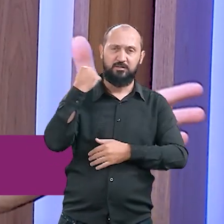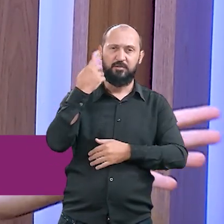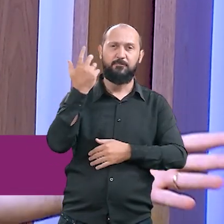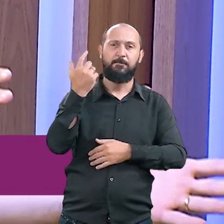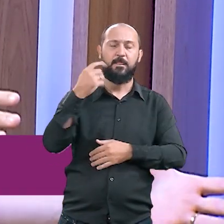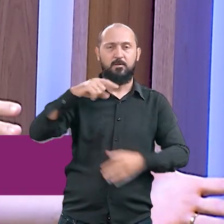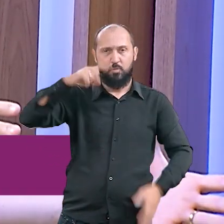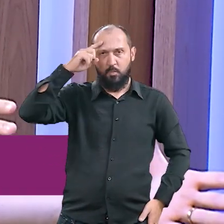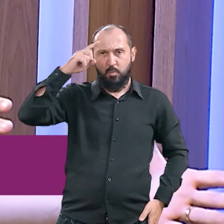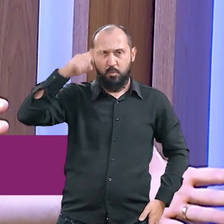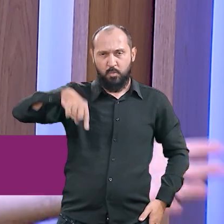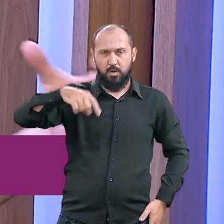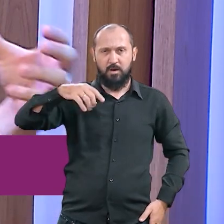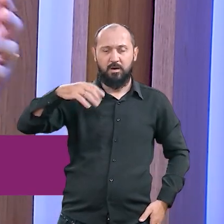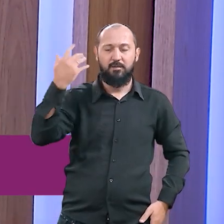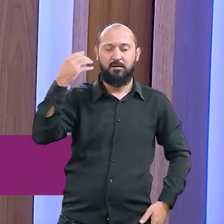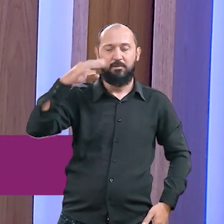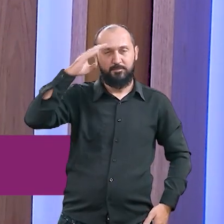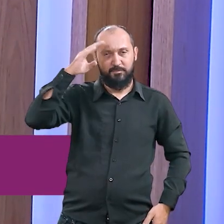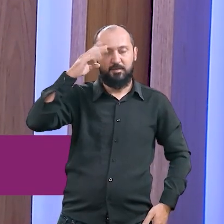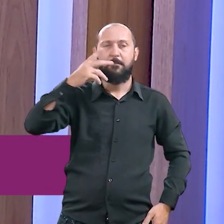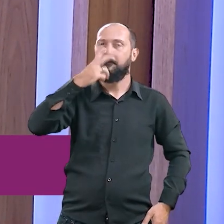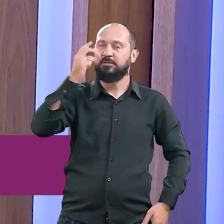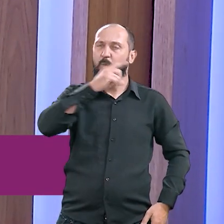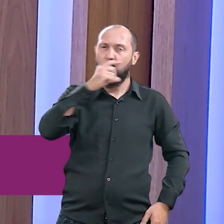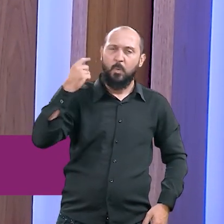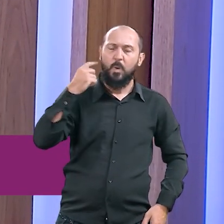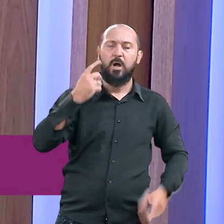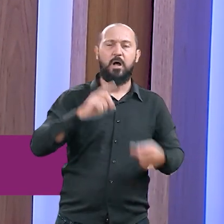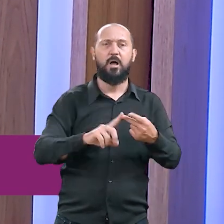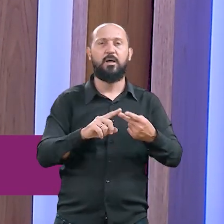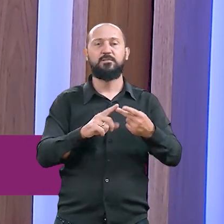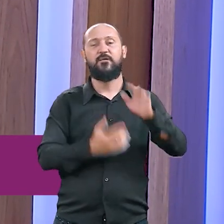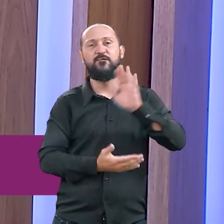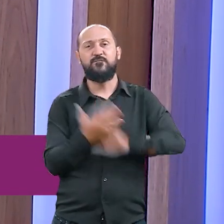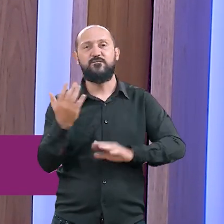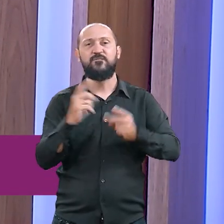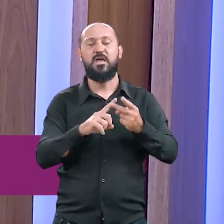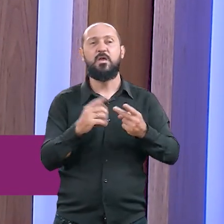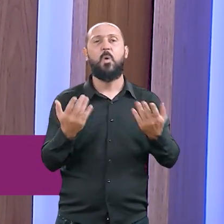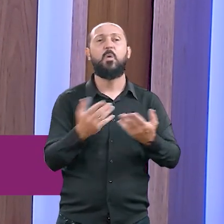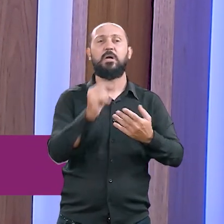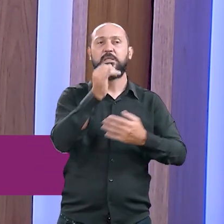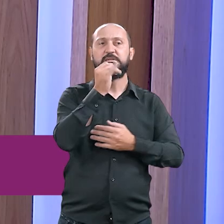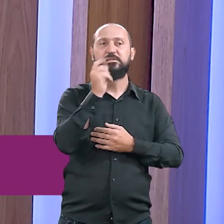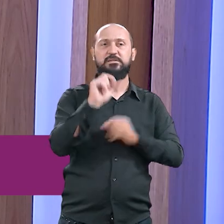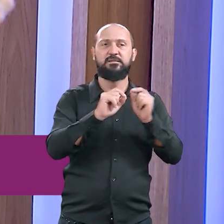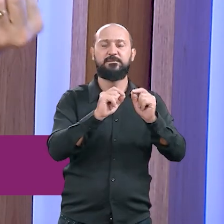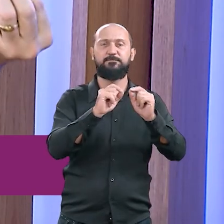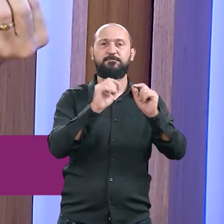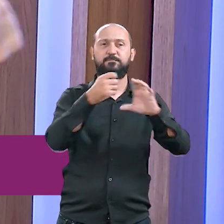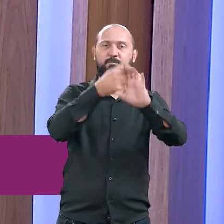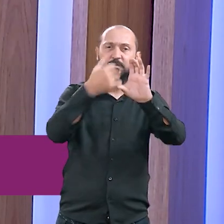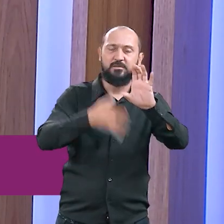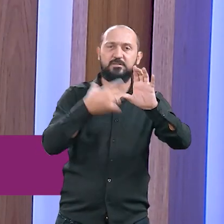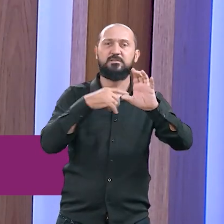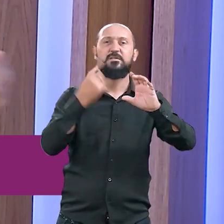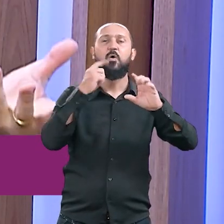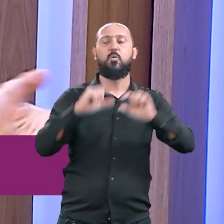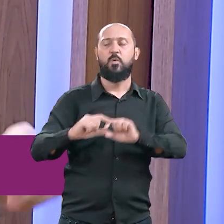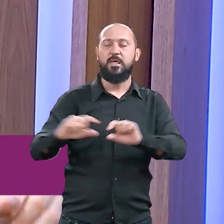você fazer o roteiro do script do que vai para o horário político, para você fazer o texto que vai na peça impressa que você vai entregar, para o texto